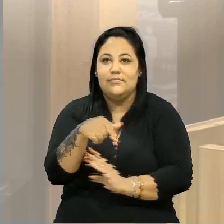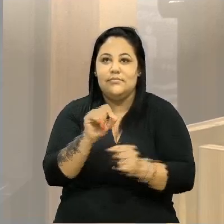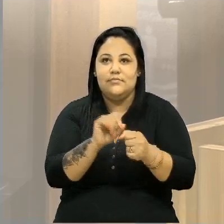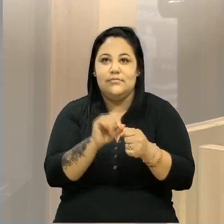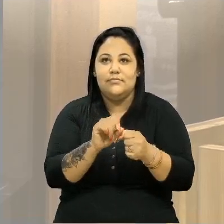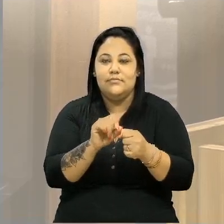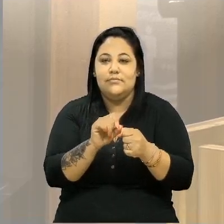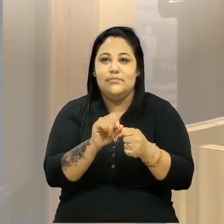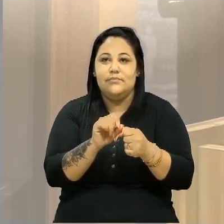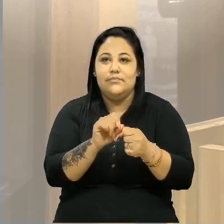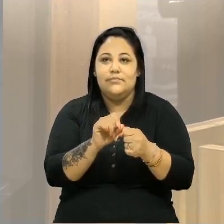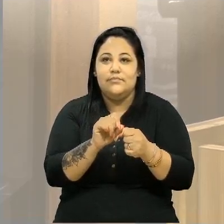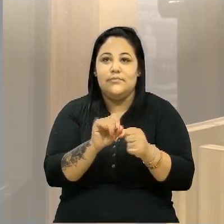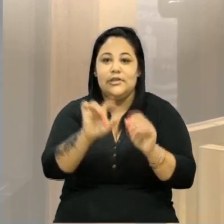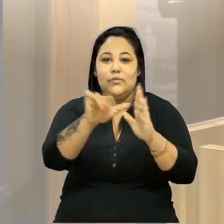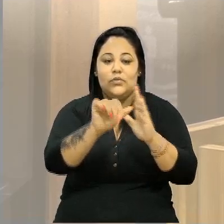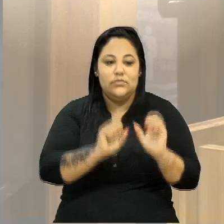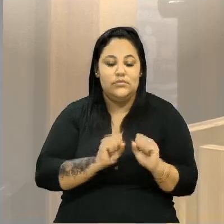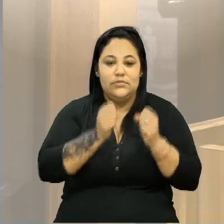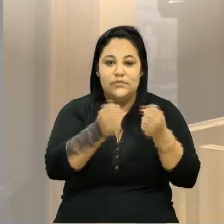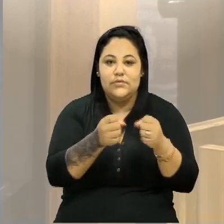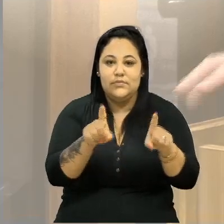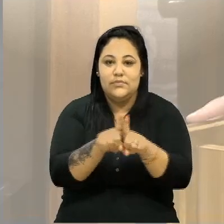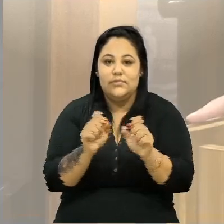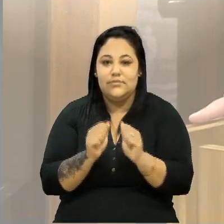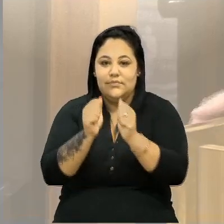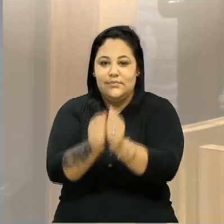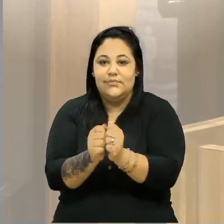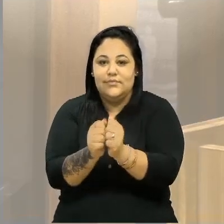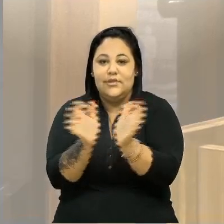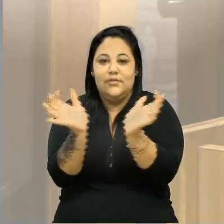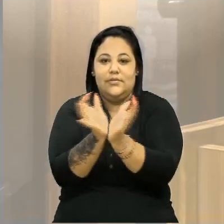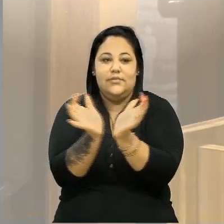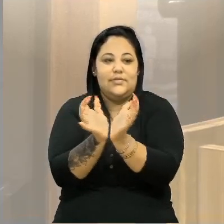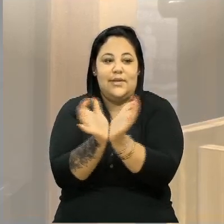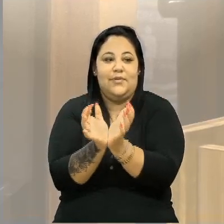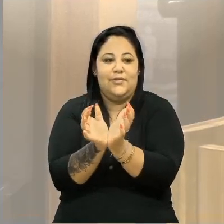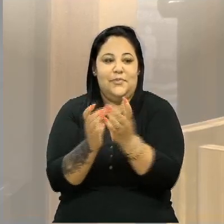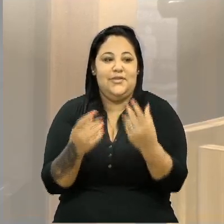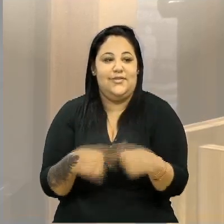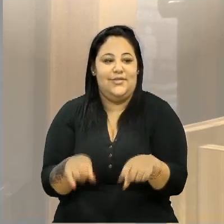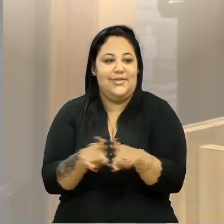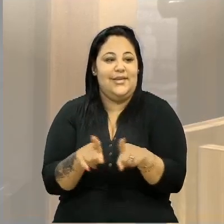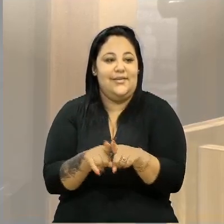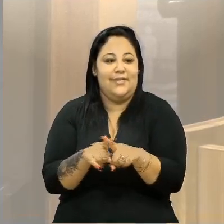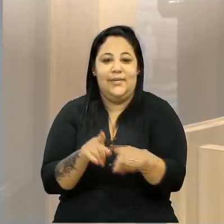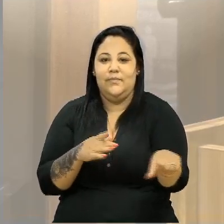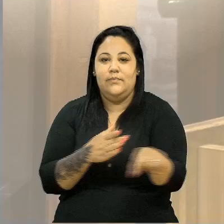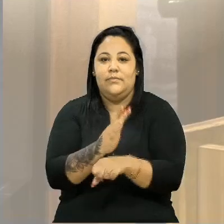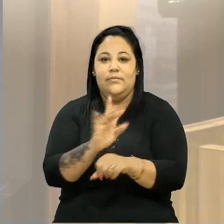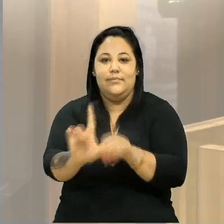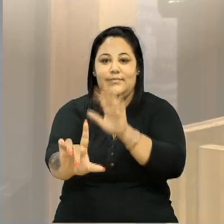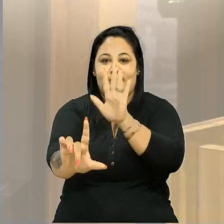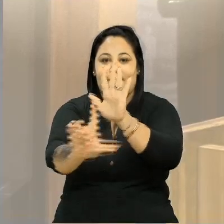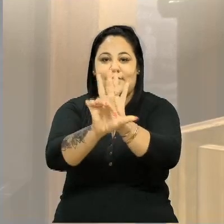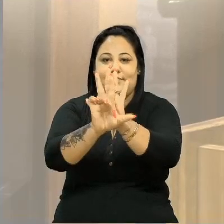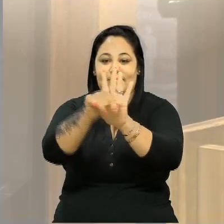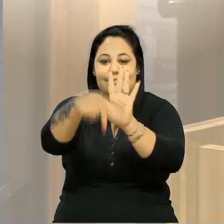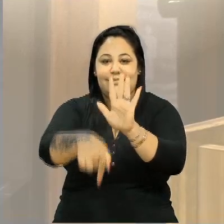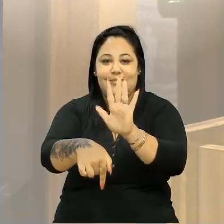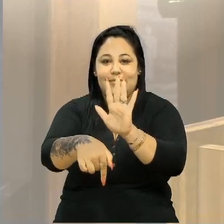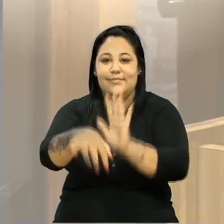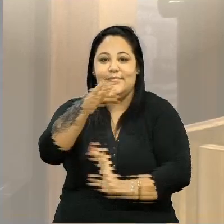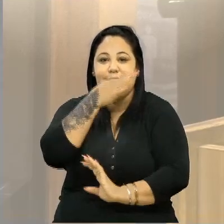caía, e depois de um esforço junto aos colegas, a gente aprovou uma lei sobre nepotismo em Caxias do Sul, que proíbe